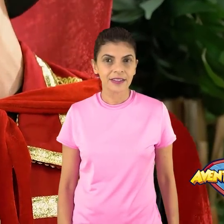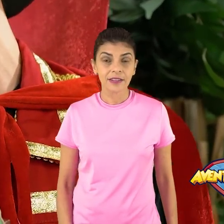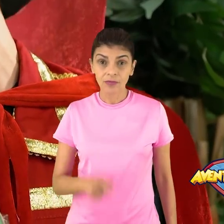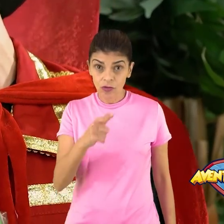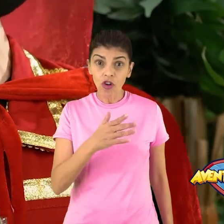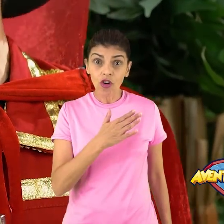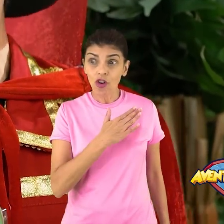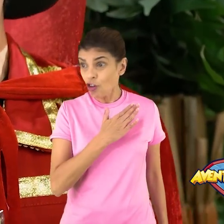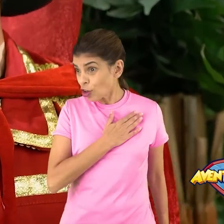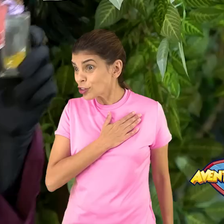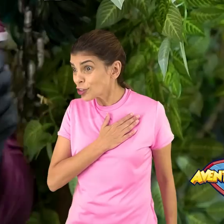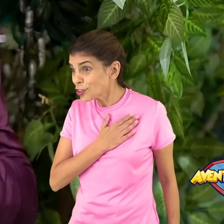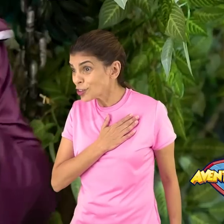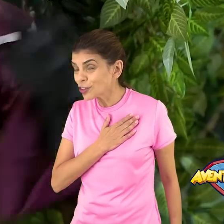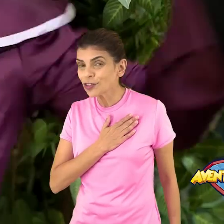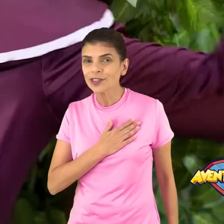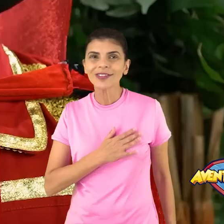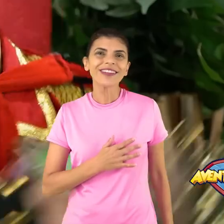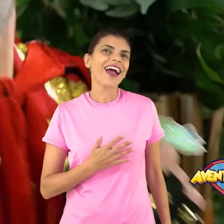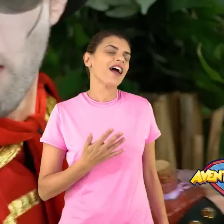Gostou?